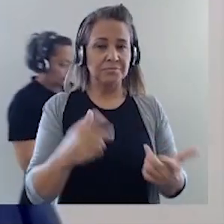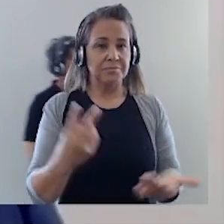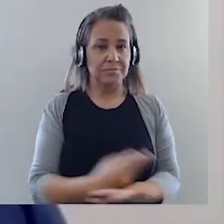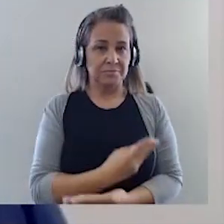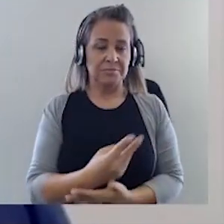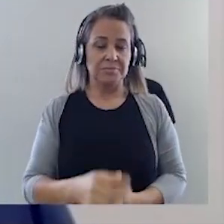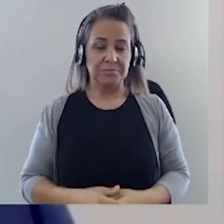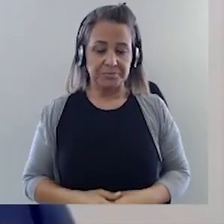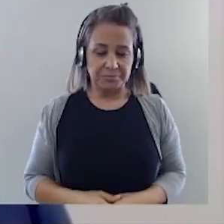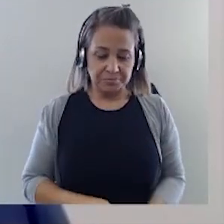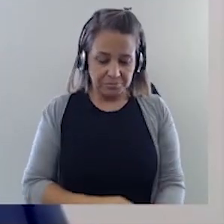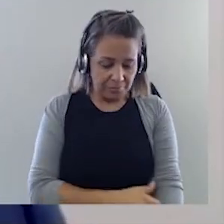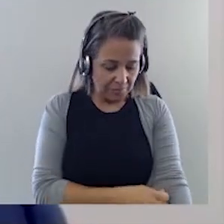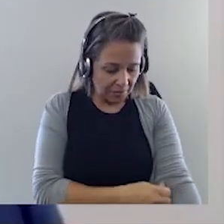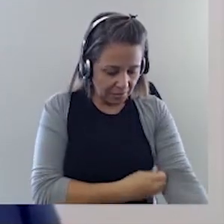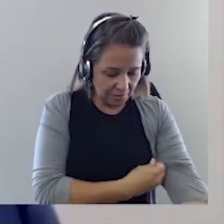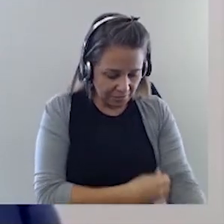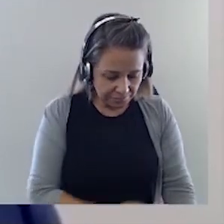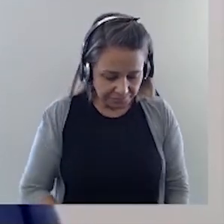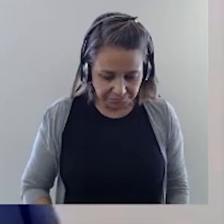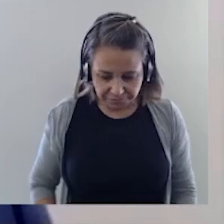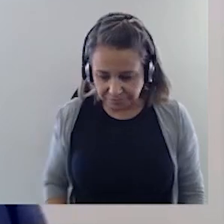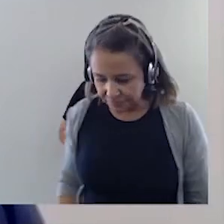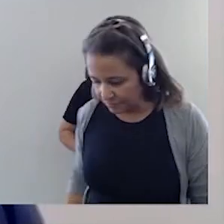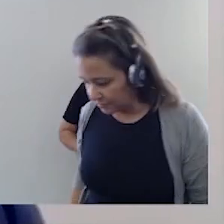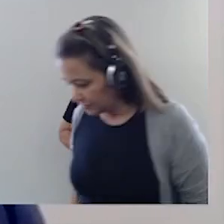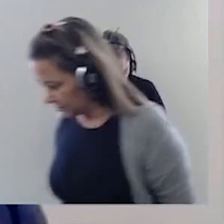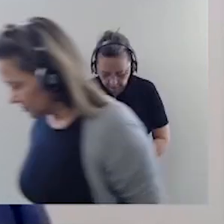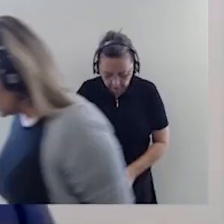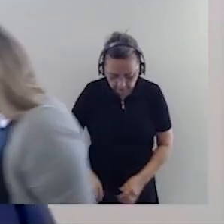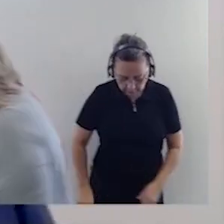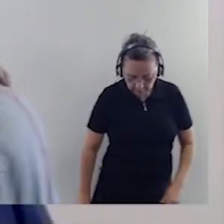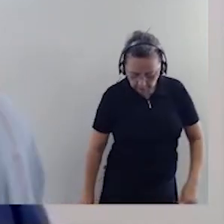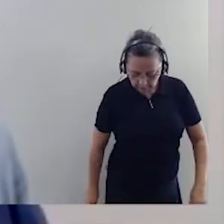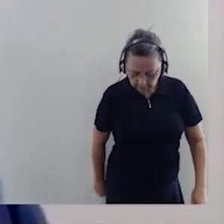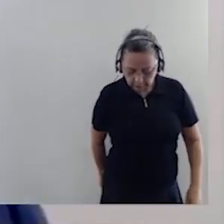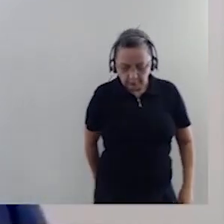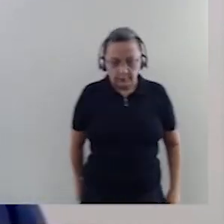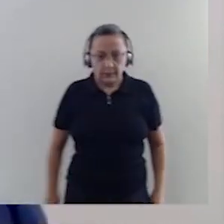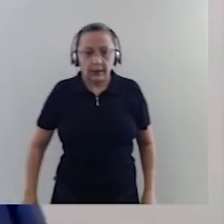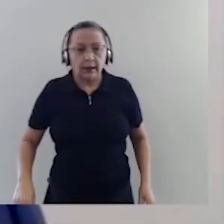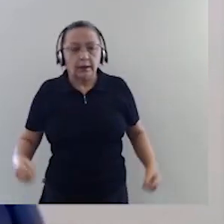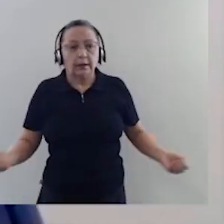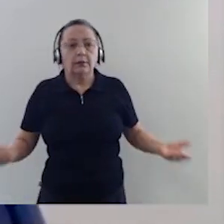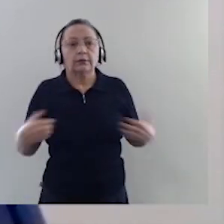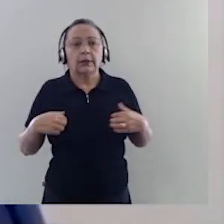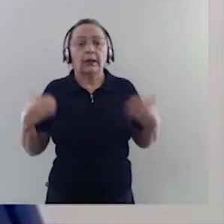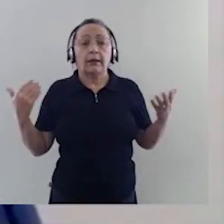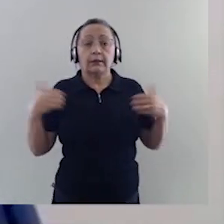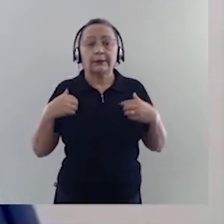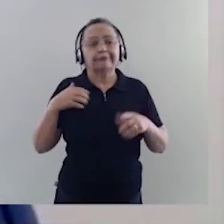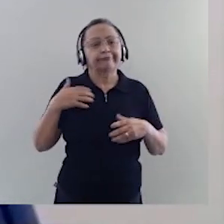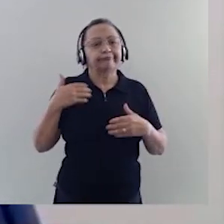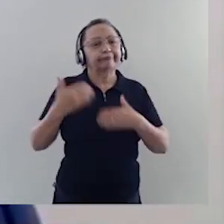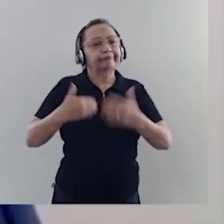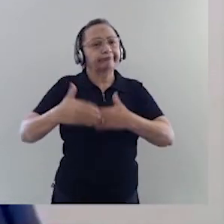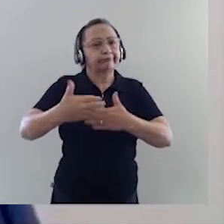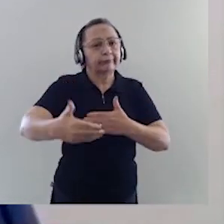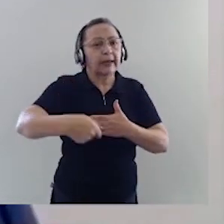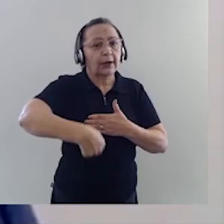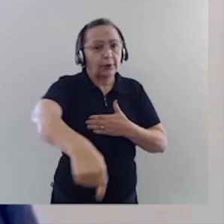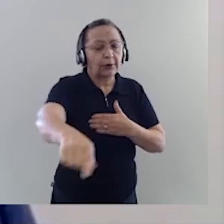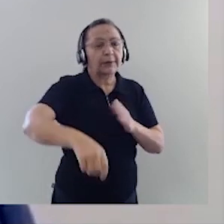de um trabalho efetivo, de produtividade que vinha sendo desenvolvido. Então, a tendência era,